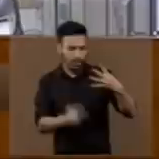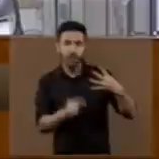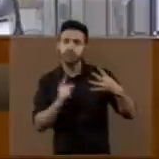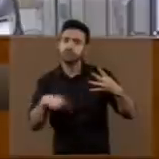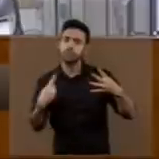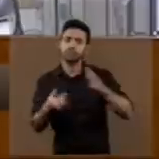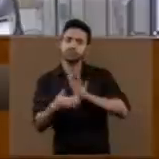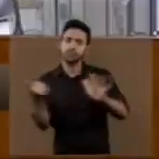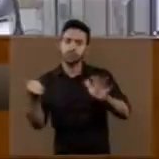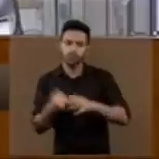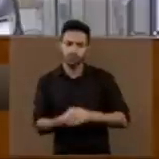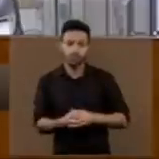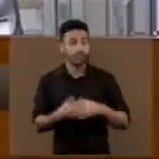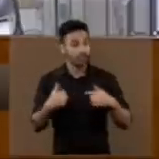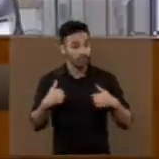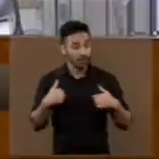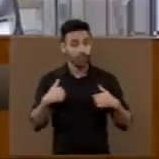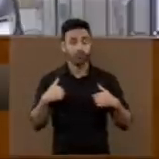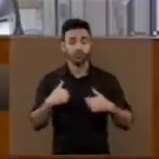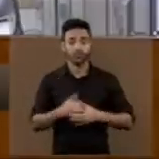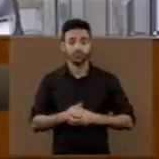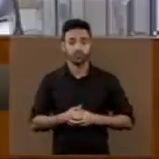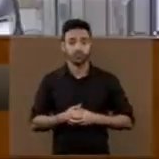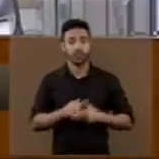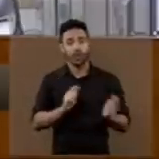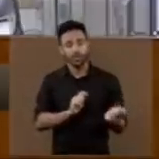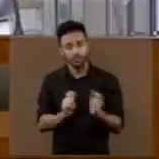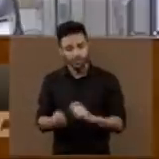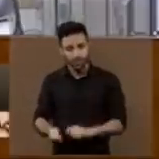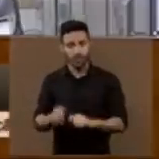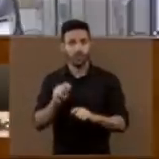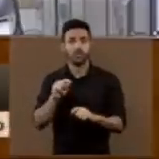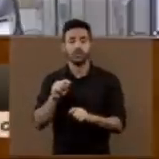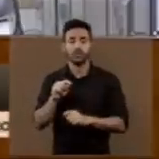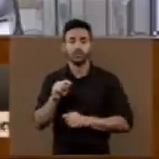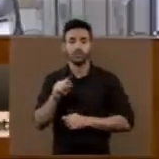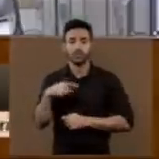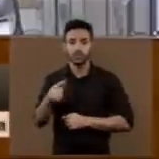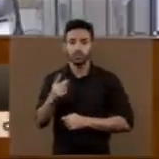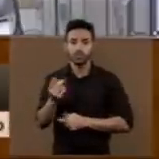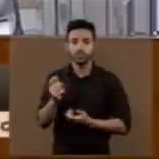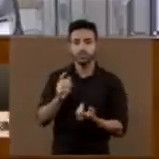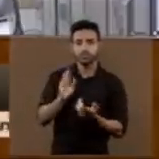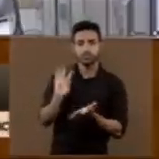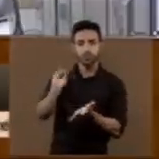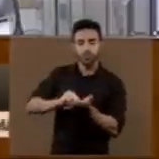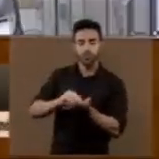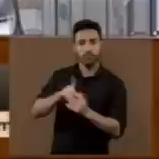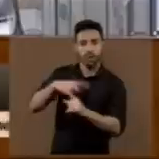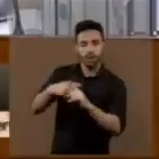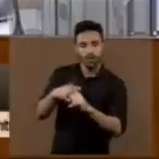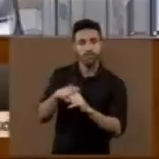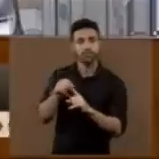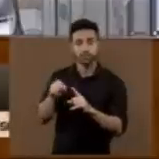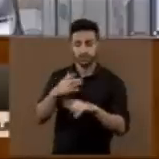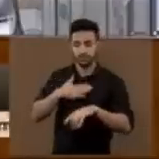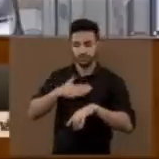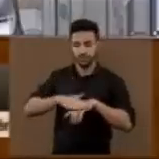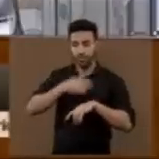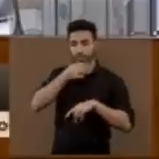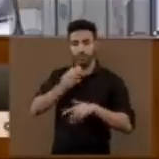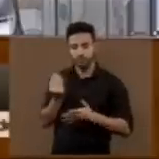absorvidos. Eu, no entanto, reajustei para o fim de acrescentar a esta interpretação